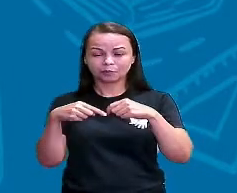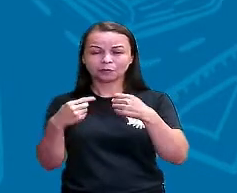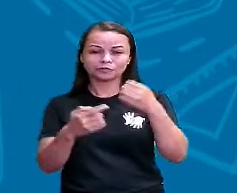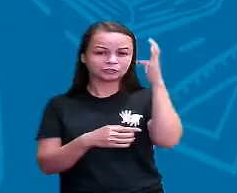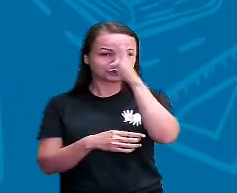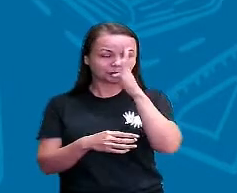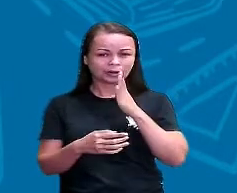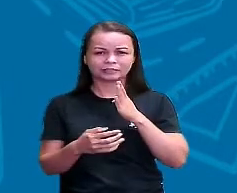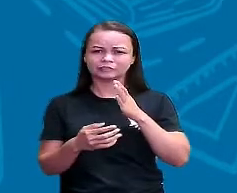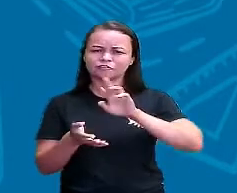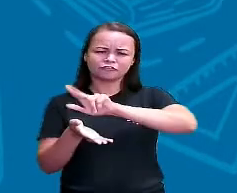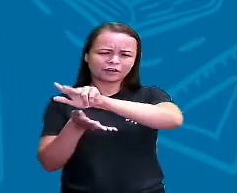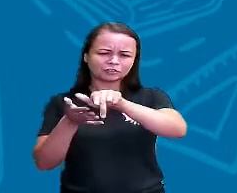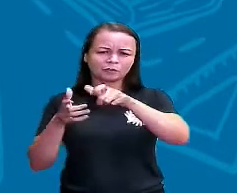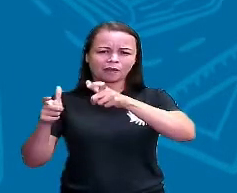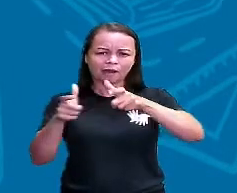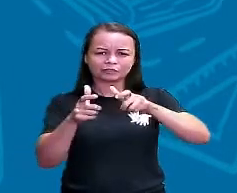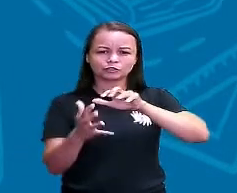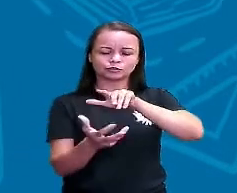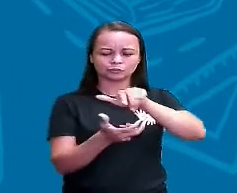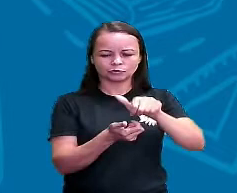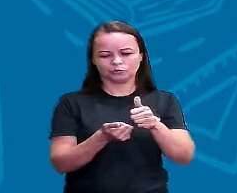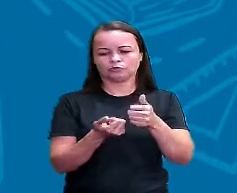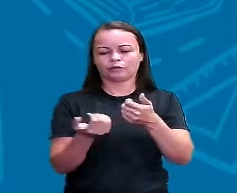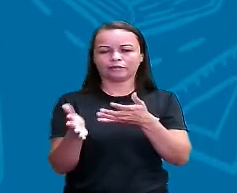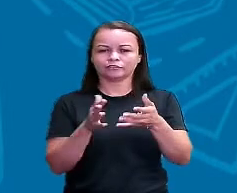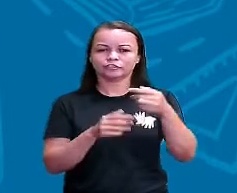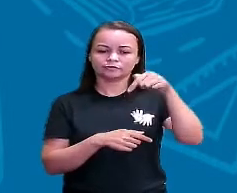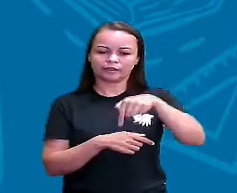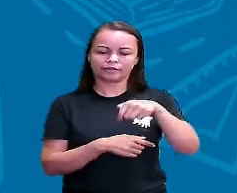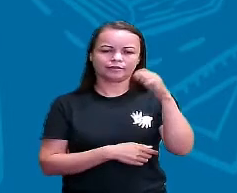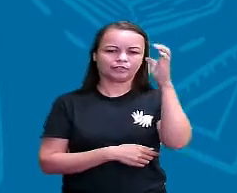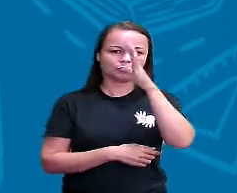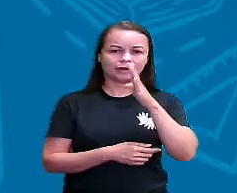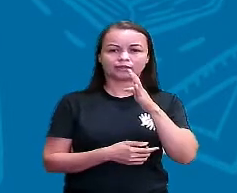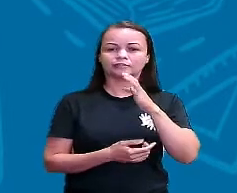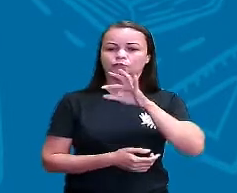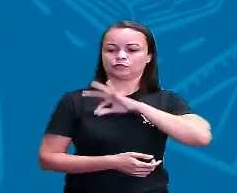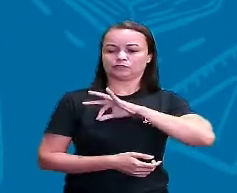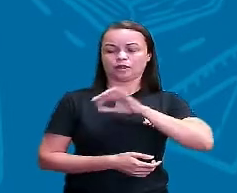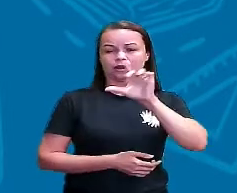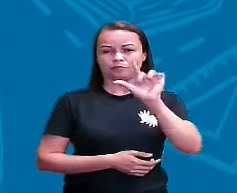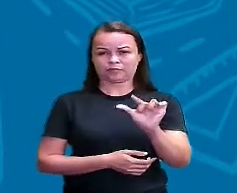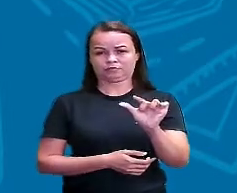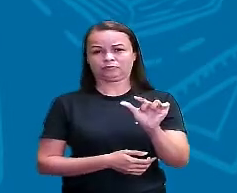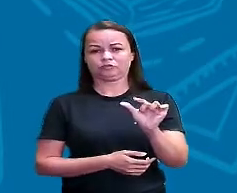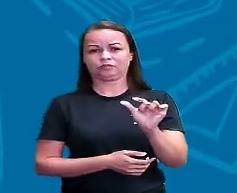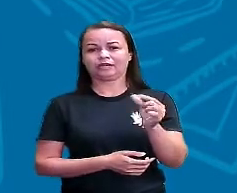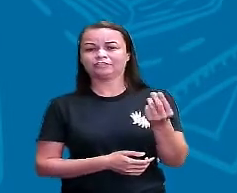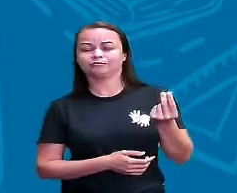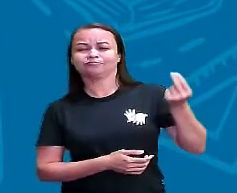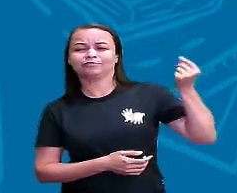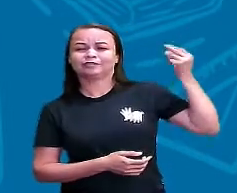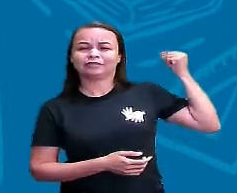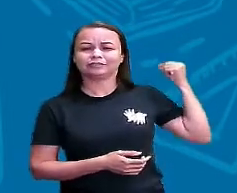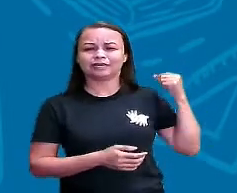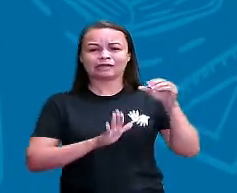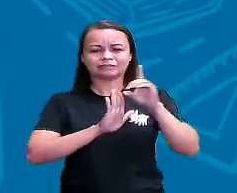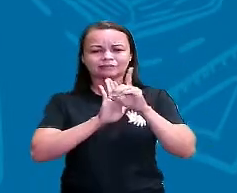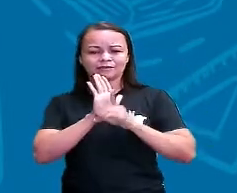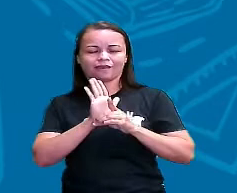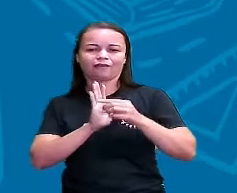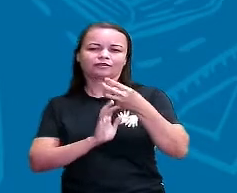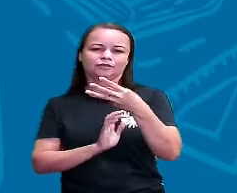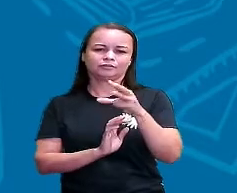Mas eu trouxe para vocês um pouquinho do Brasil. O salário mínimo. O salário mínimo ele já existia desde a década de 30, mas foi só